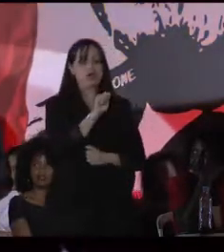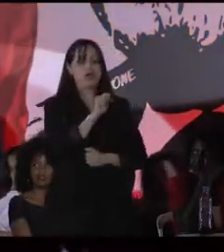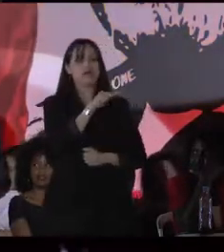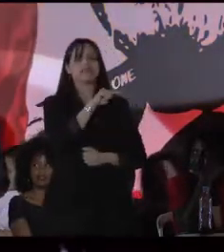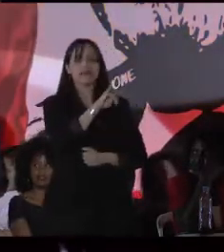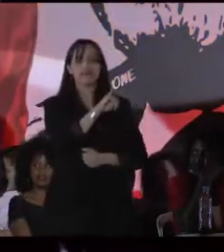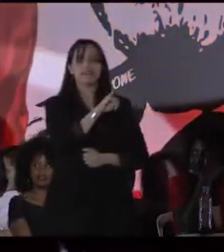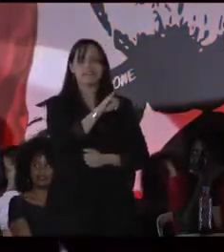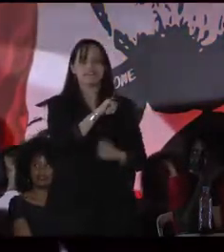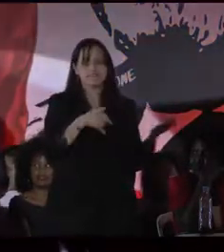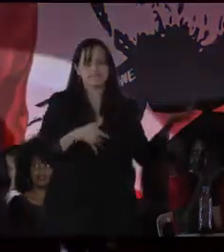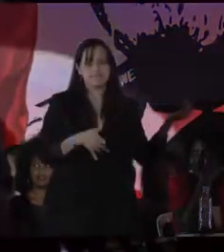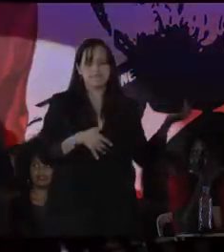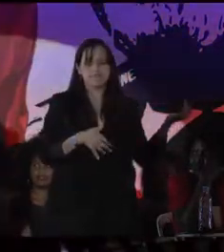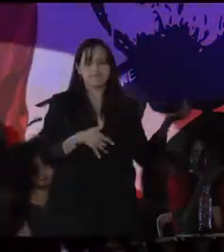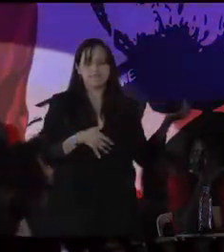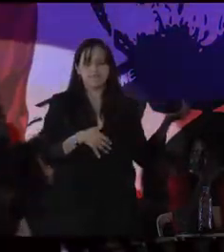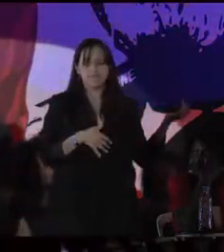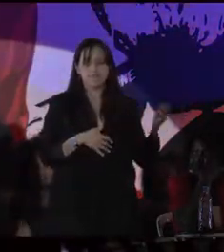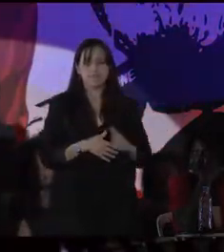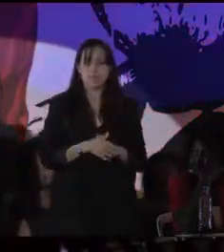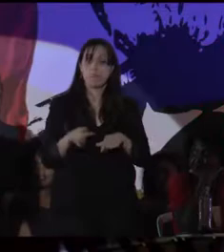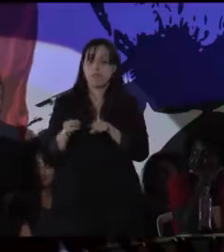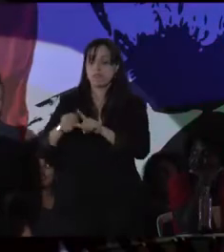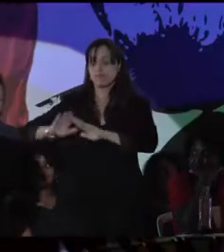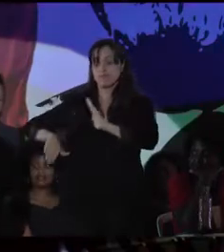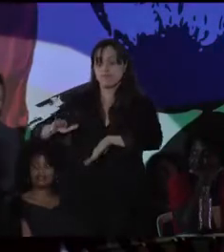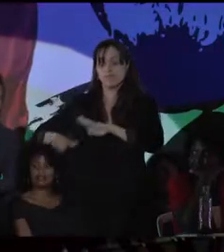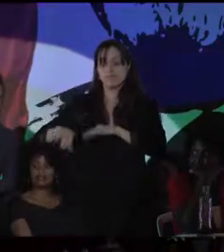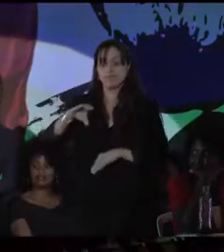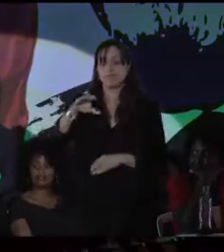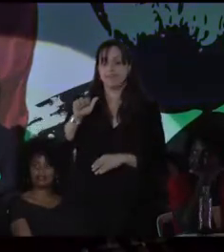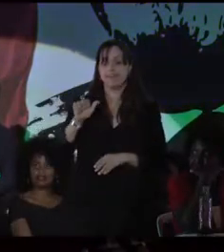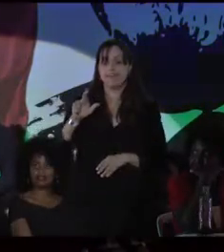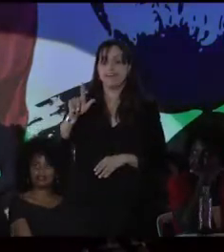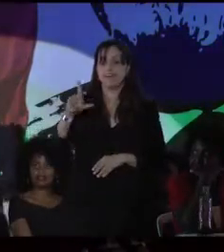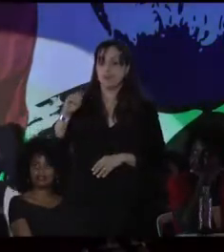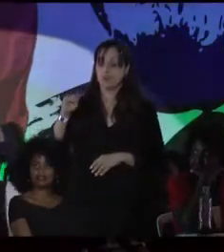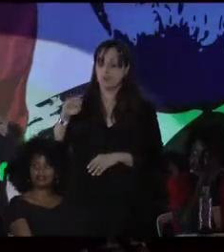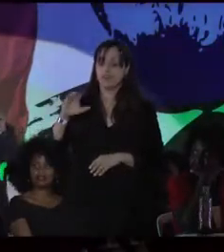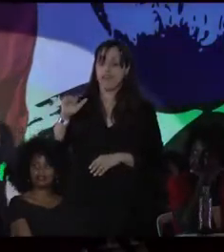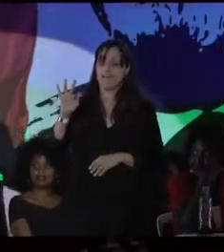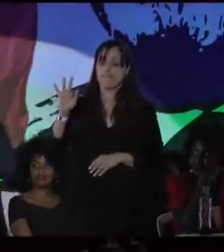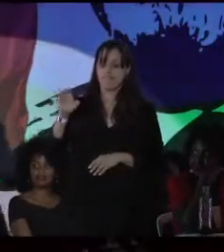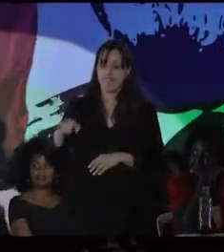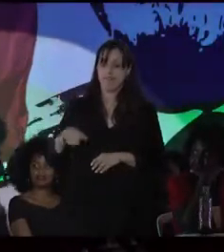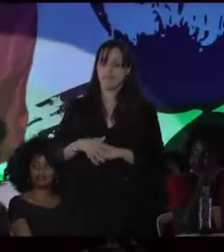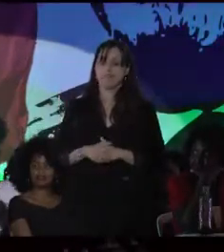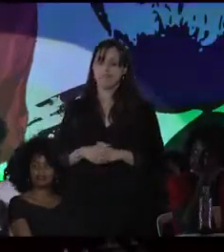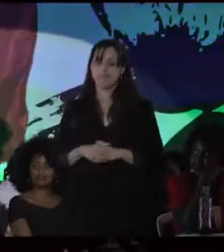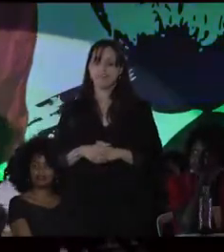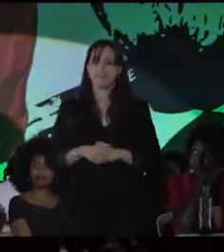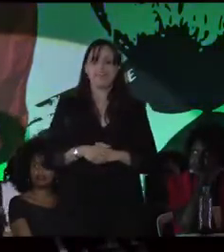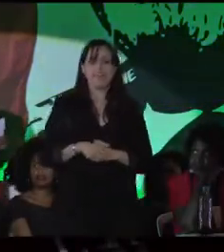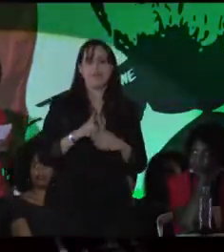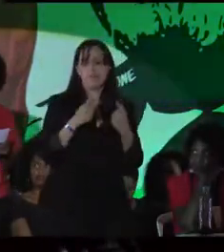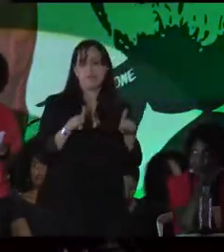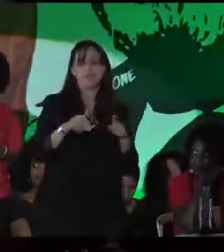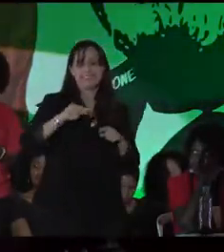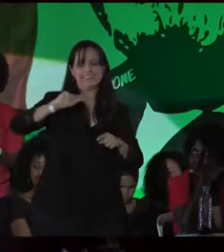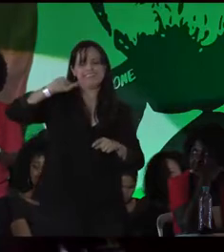Júnior no violão e o Carlos Café na percussão, faremos agora. Ela tem mais de